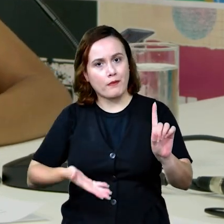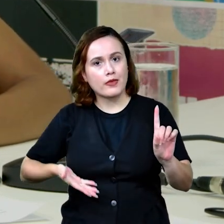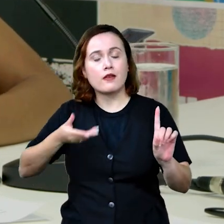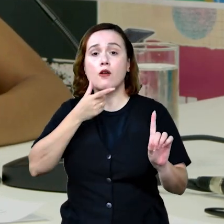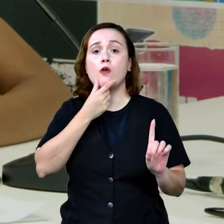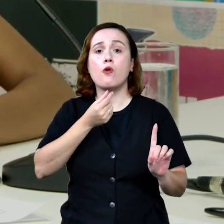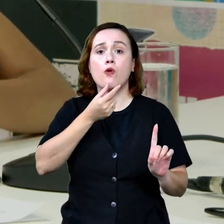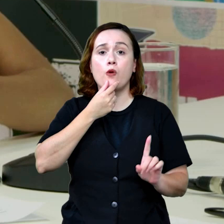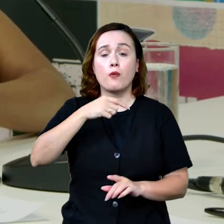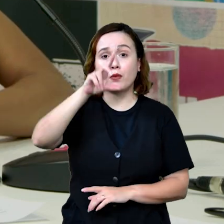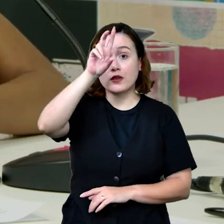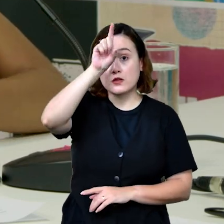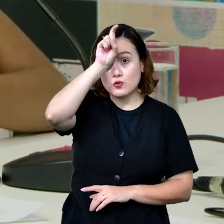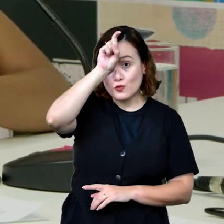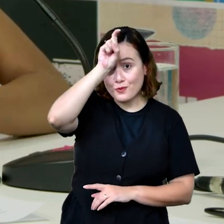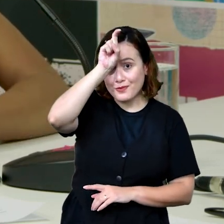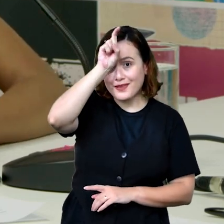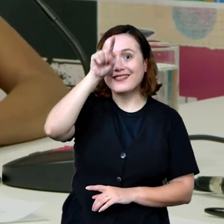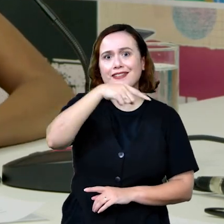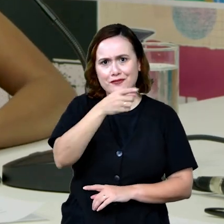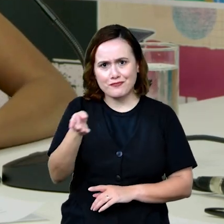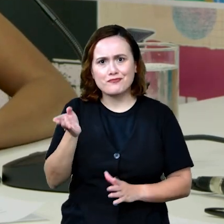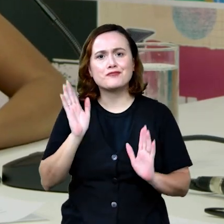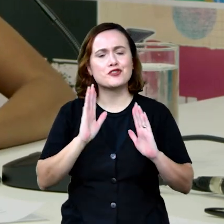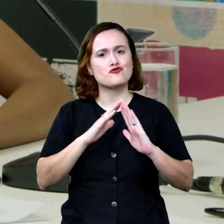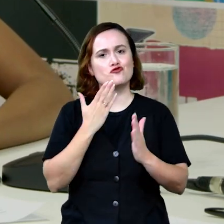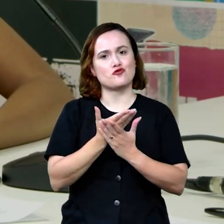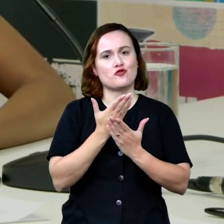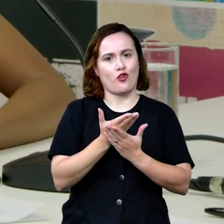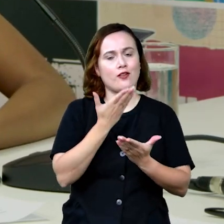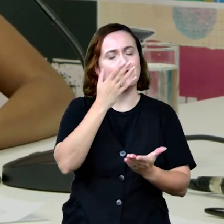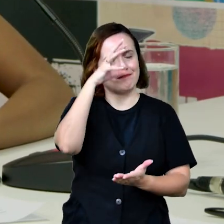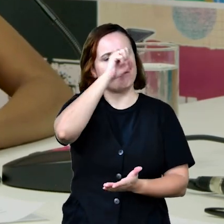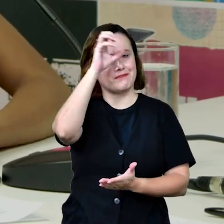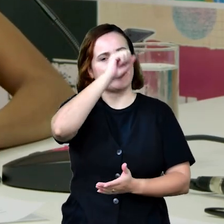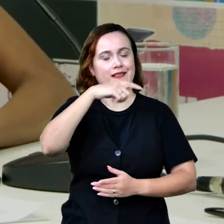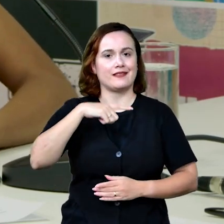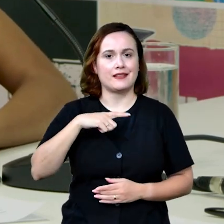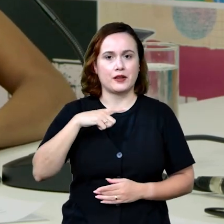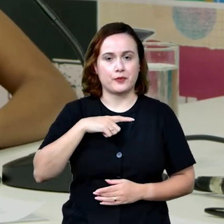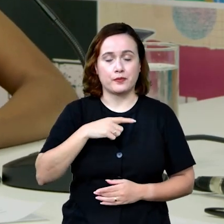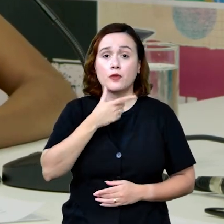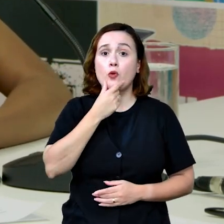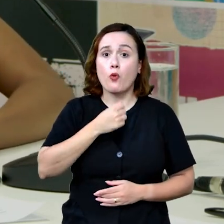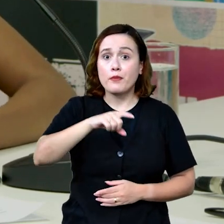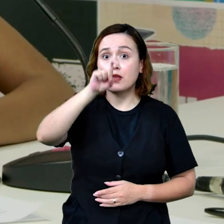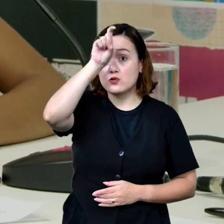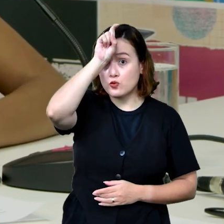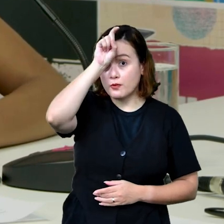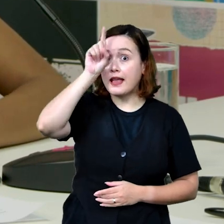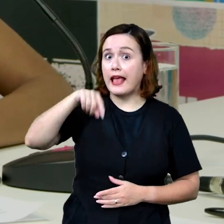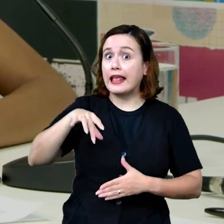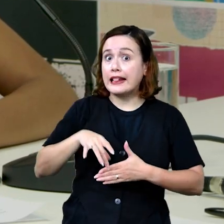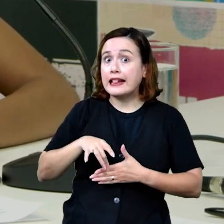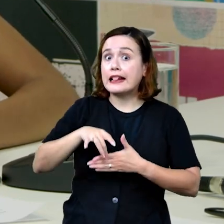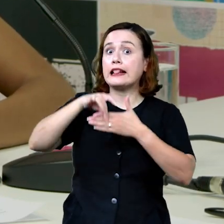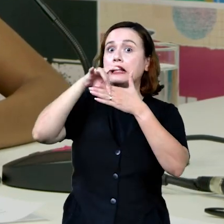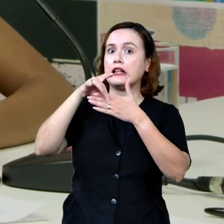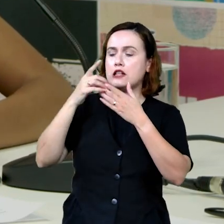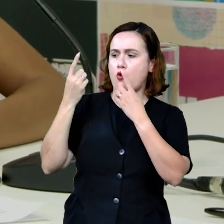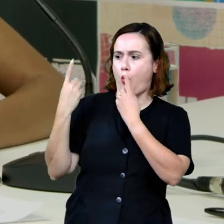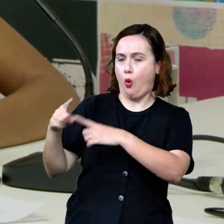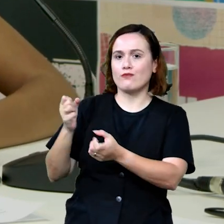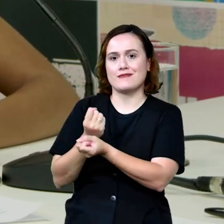Palmares, que muita gente conheceu e estuda ainda nas escolas. Zumbi foi um dos líderes contra a escravatura no Brasil e o